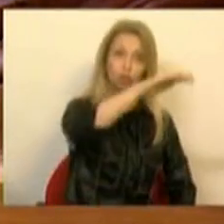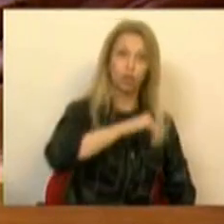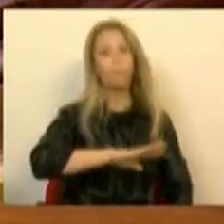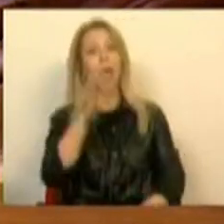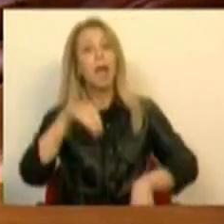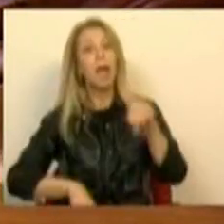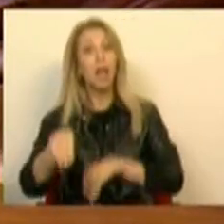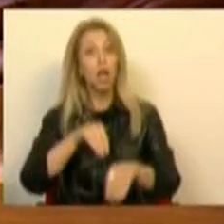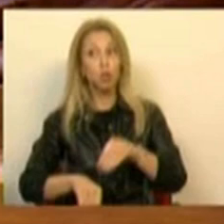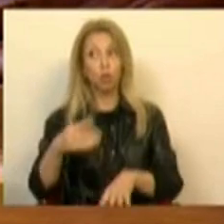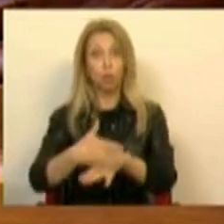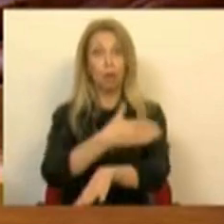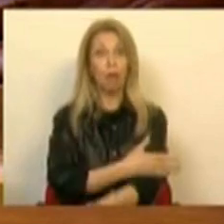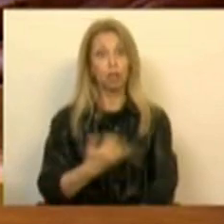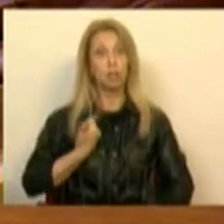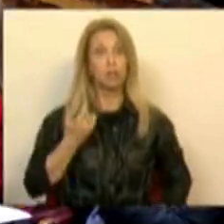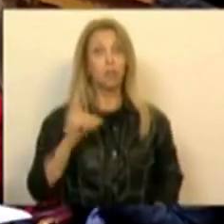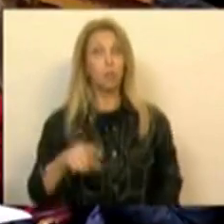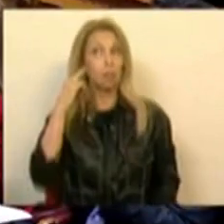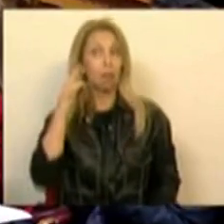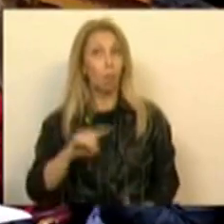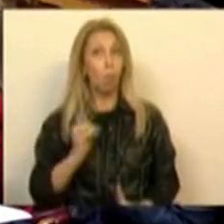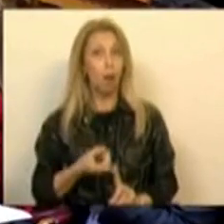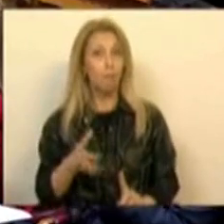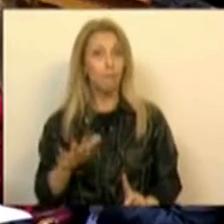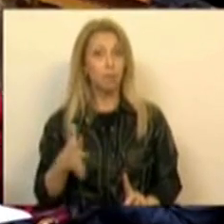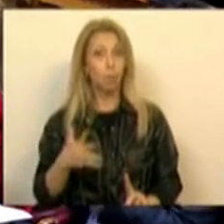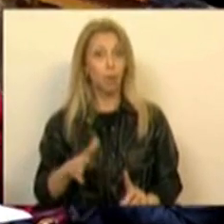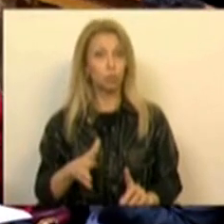Liberal foi derrotada há cerca de um ano.